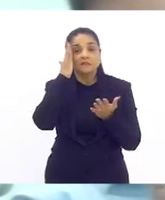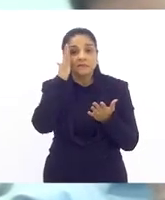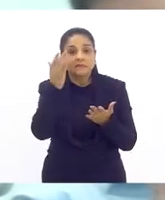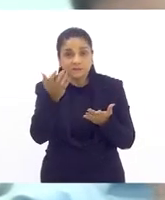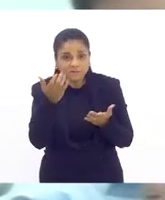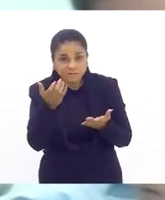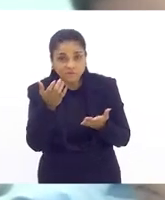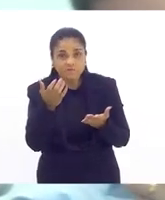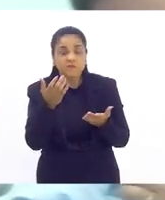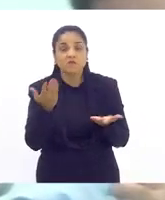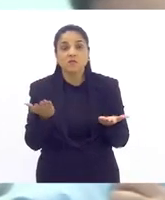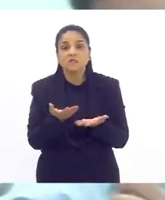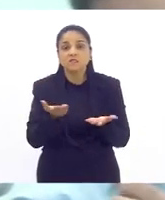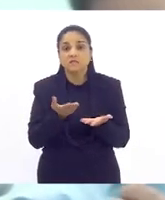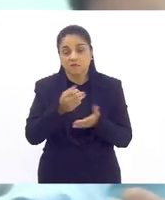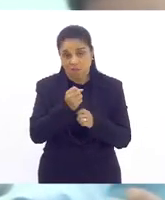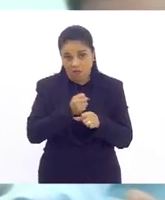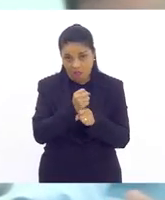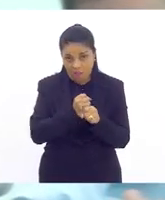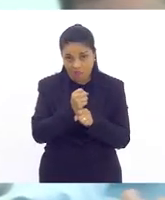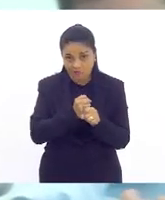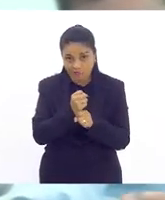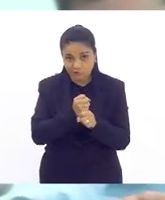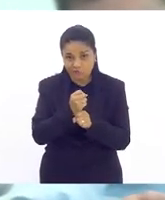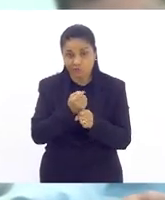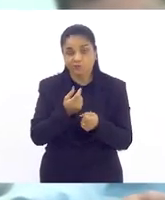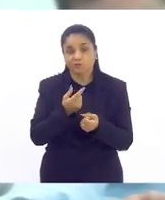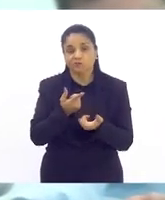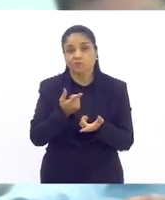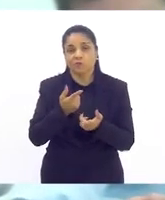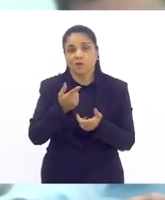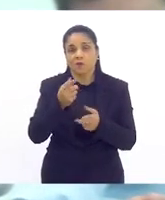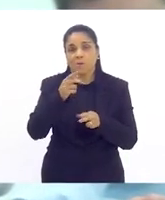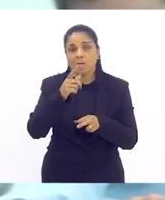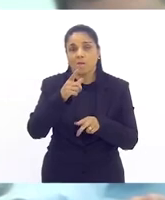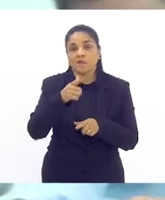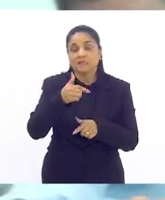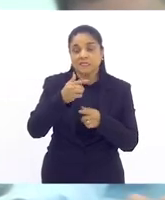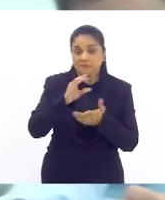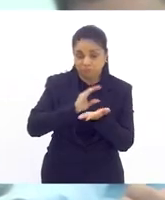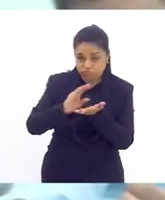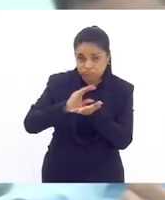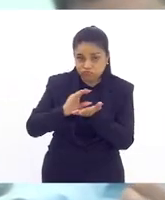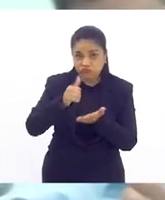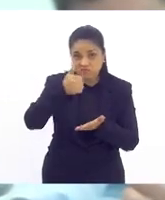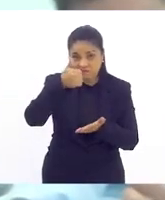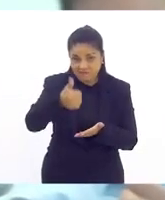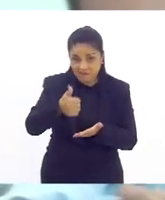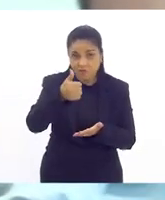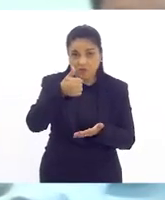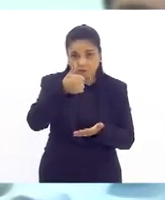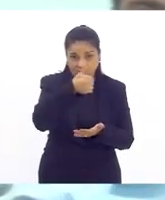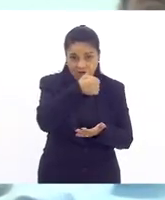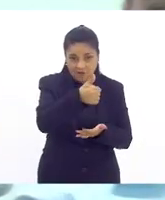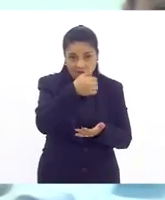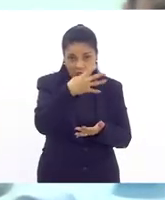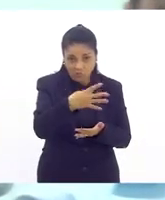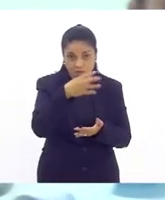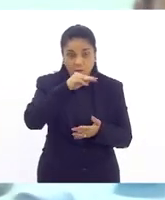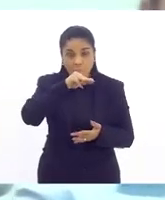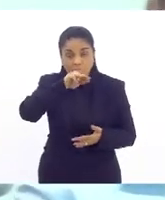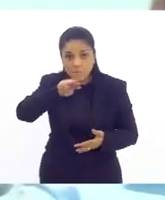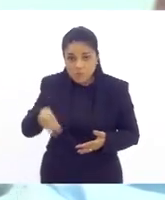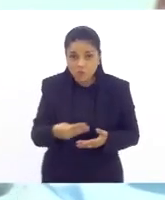prevista para este ano se nesses recursos de 114 milhões a alguma coisa prevista para